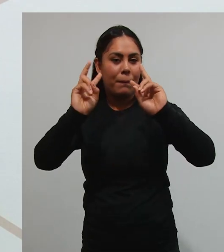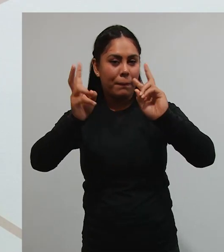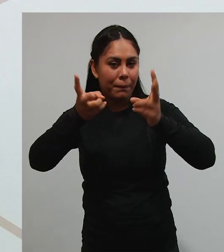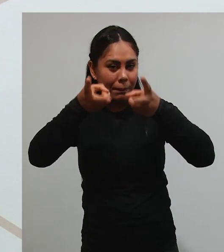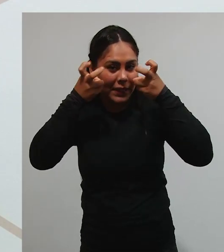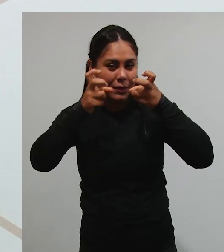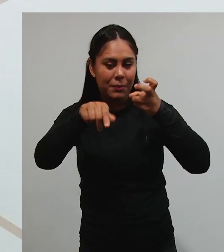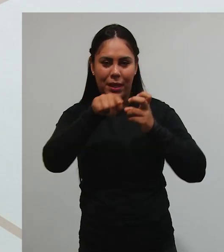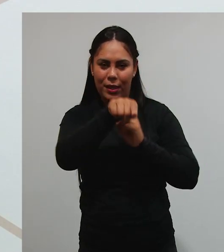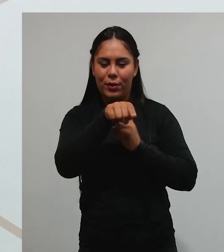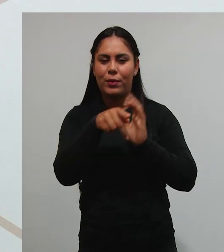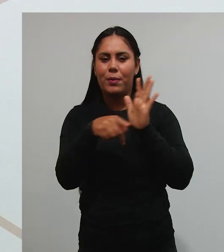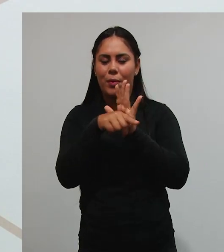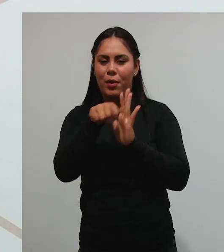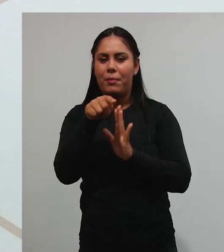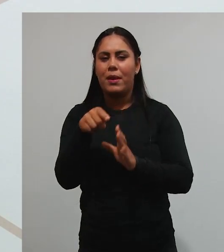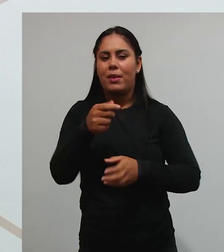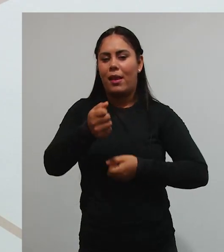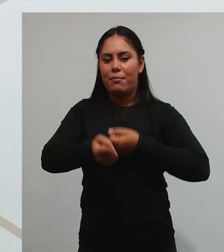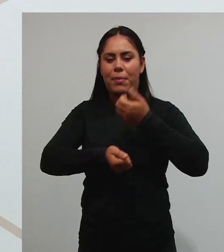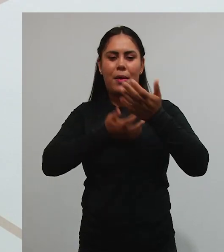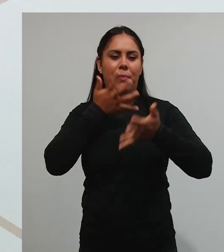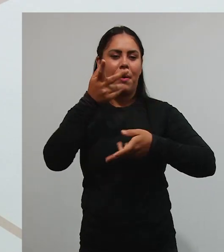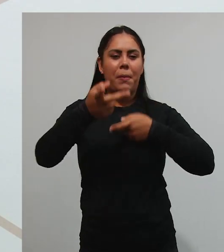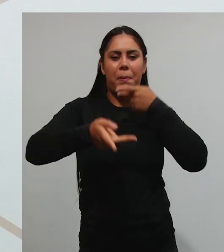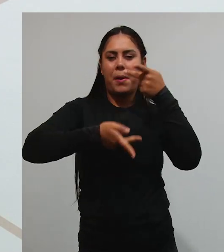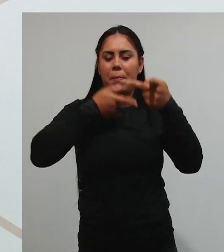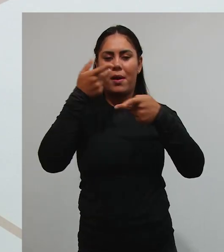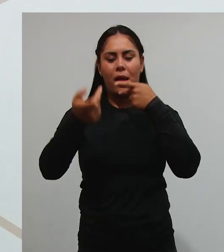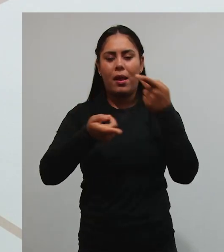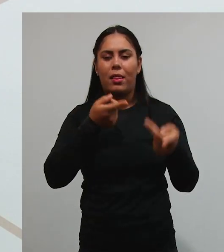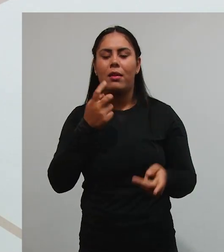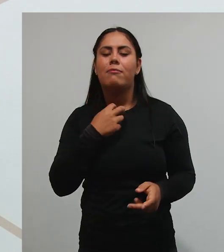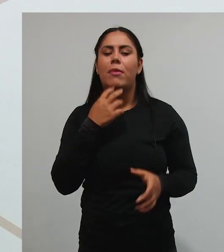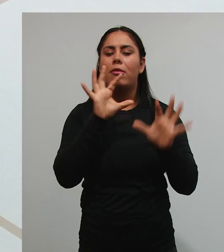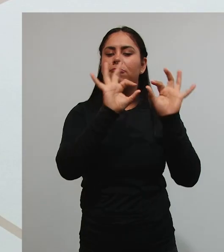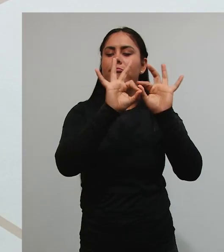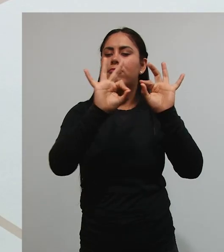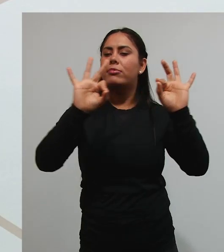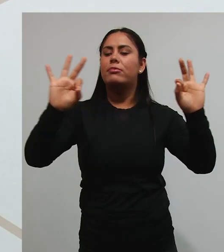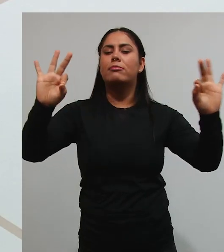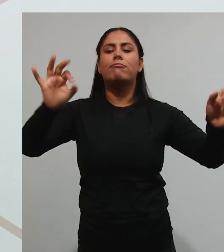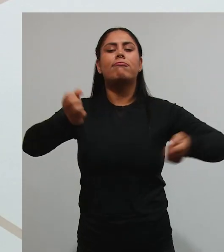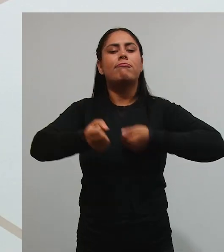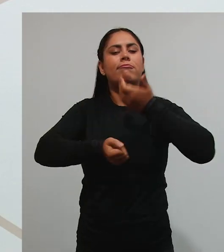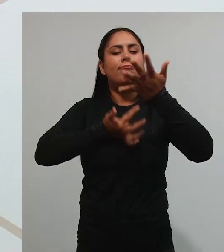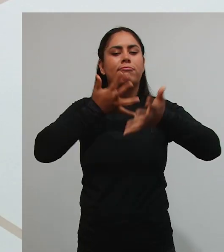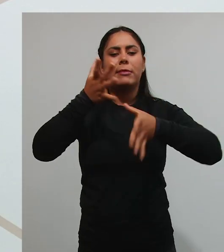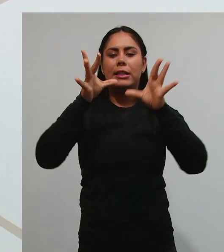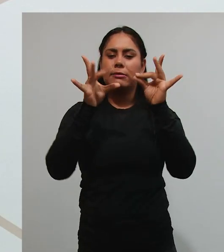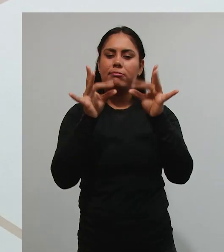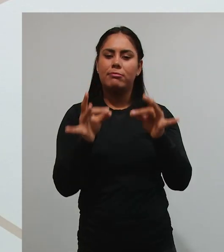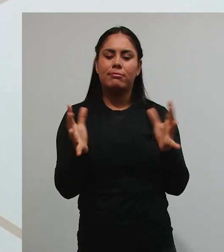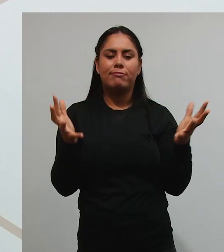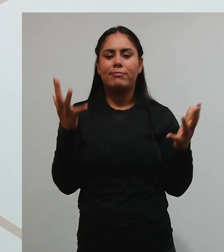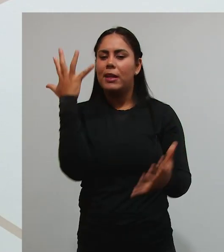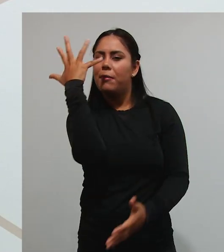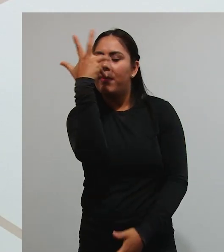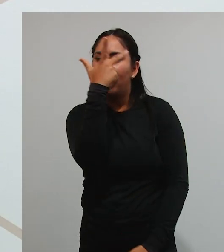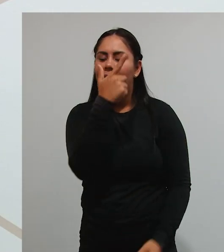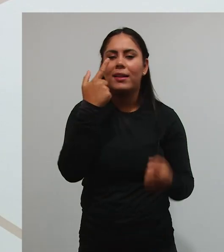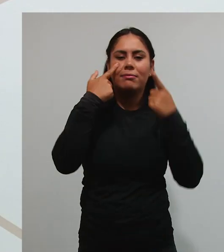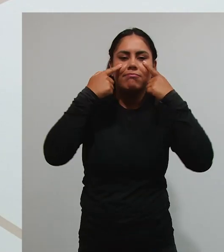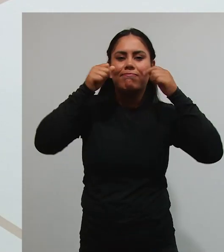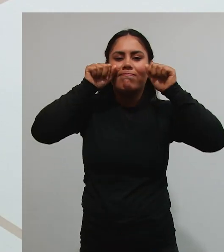perceberam aqui na fala dele, nesse encantamento, ele não encanta a gente, ele encanta a gente pela fala, ele encanta a gente pela beleza